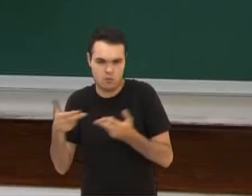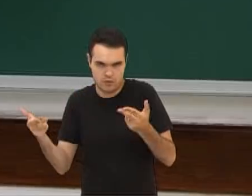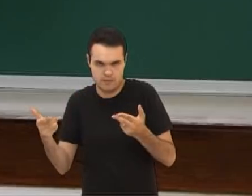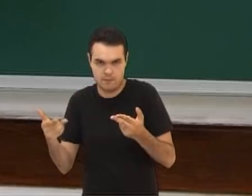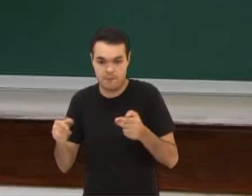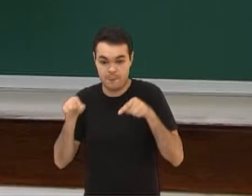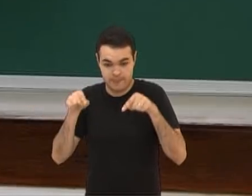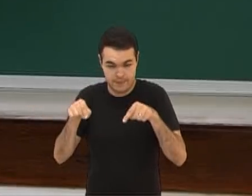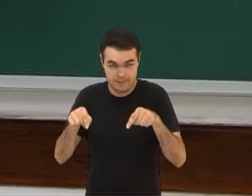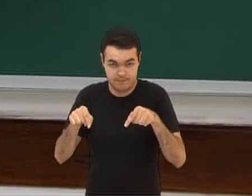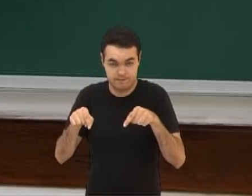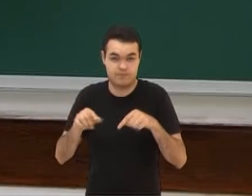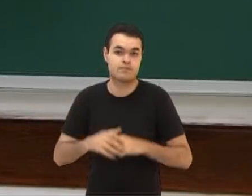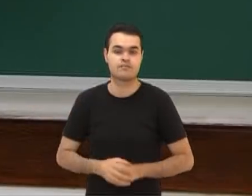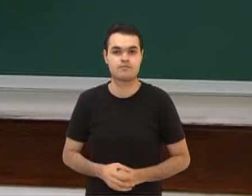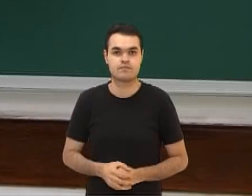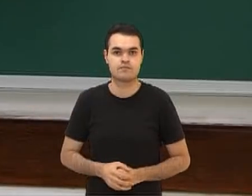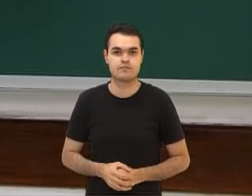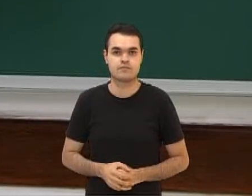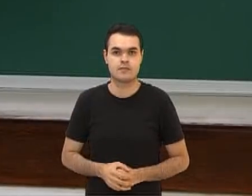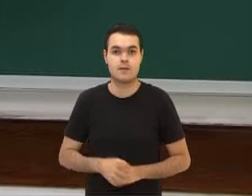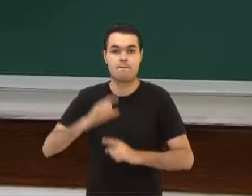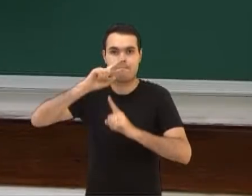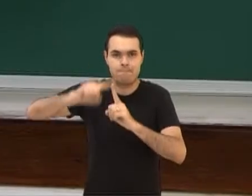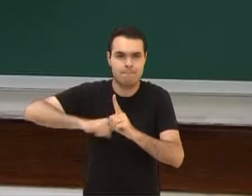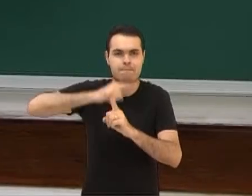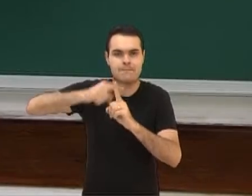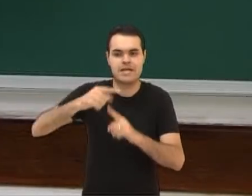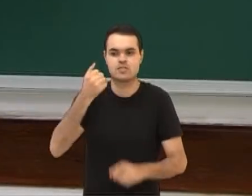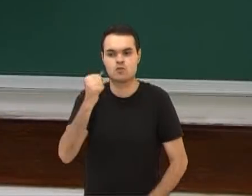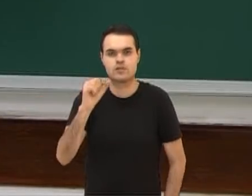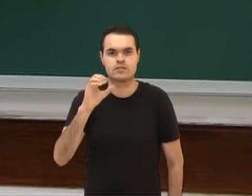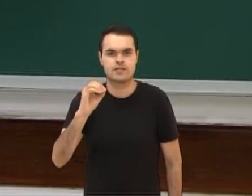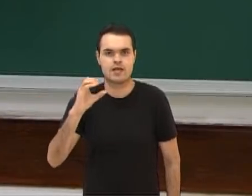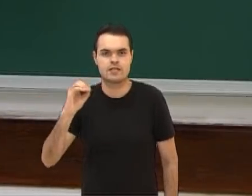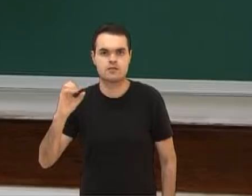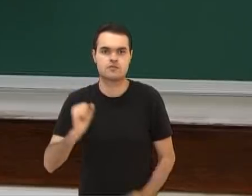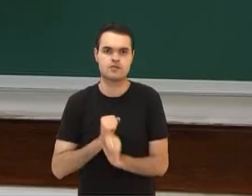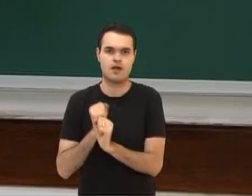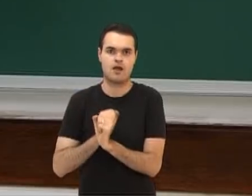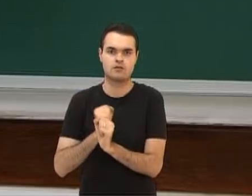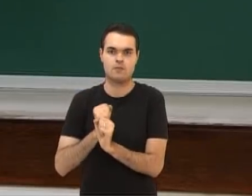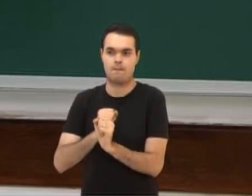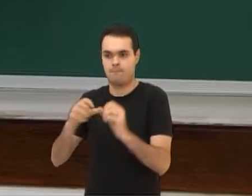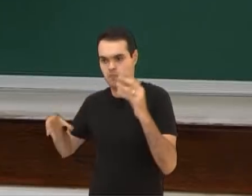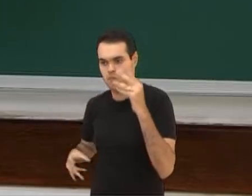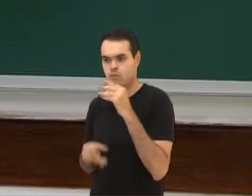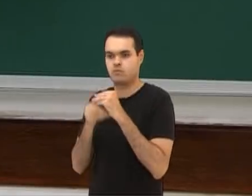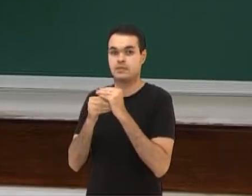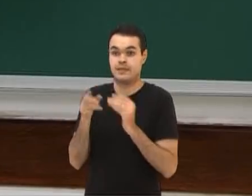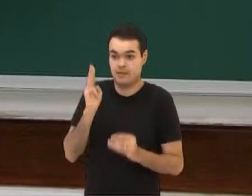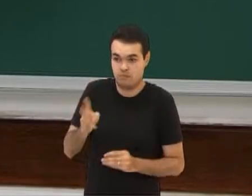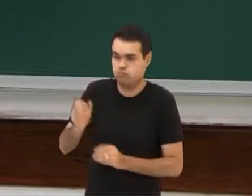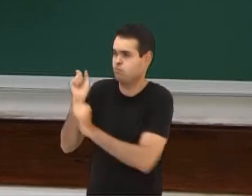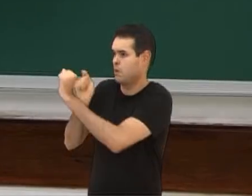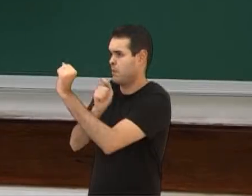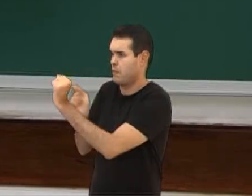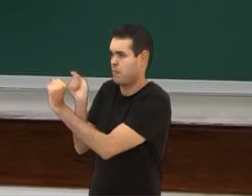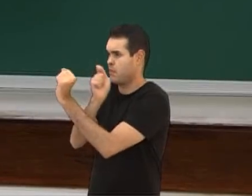isso aqui e o cara fica mais 800 anos depois da gente, mais 900 anos depois da gente, fazendo a mesma